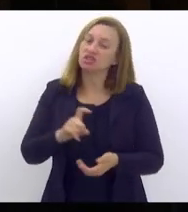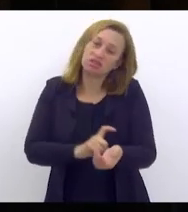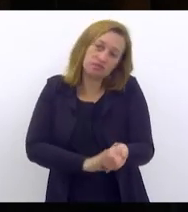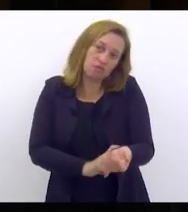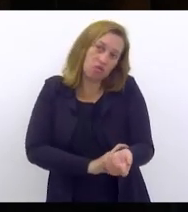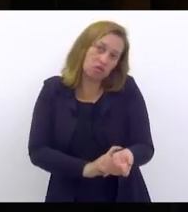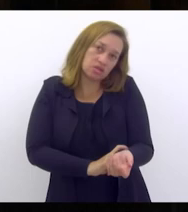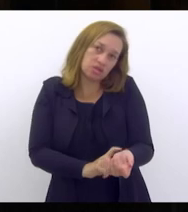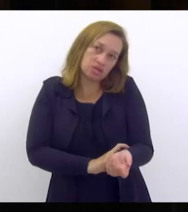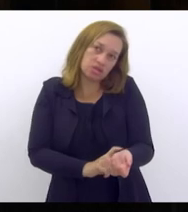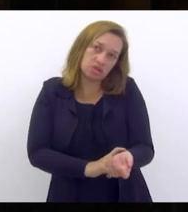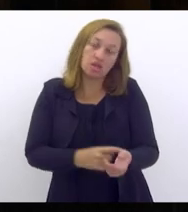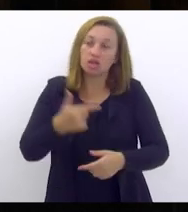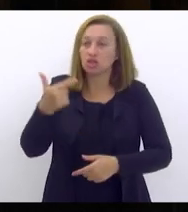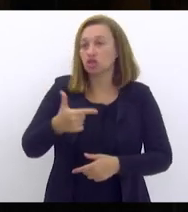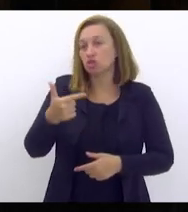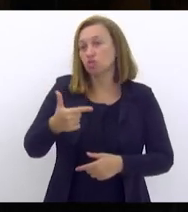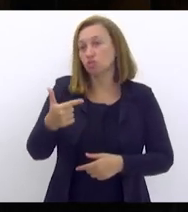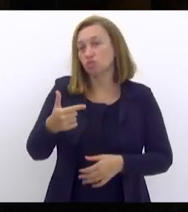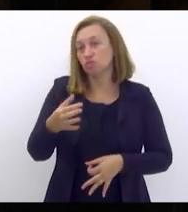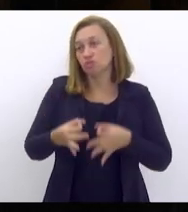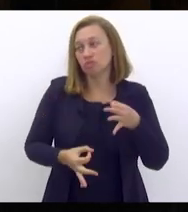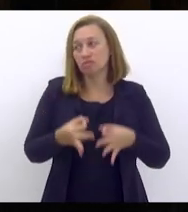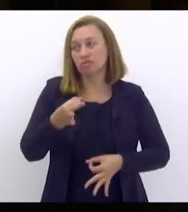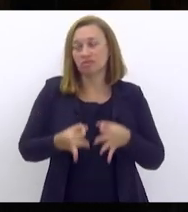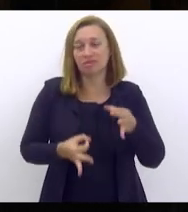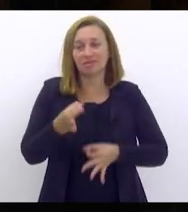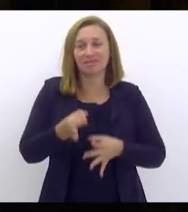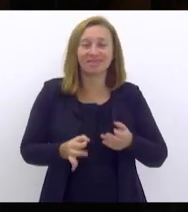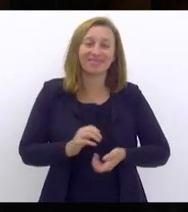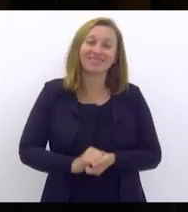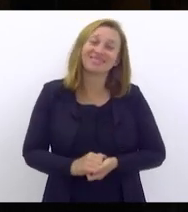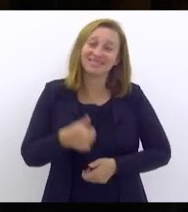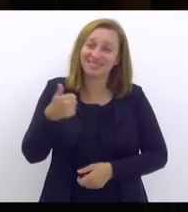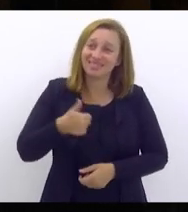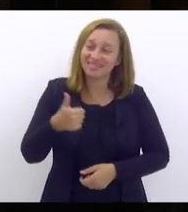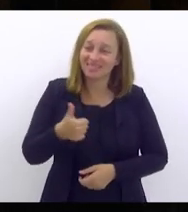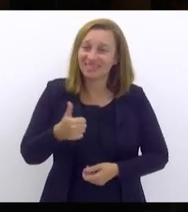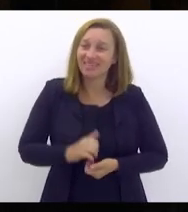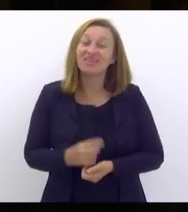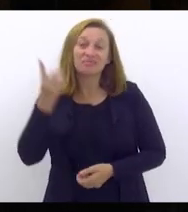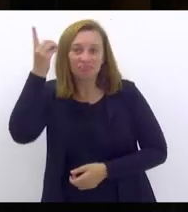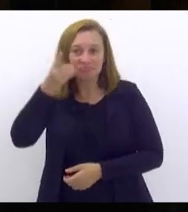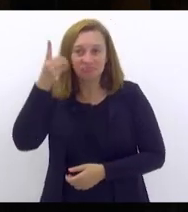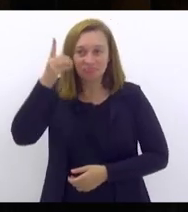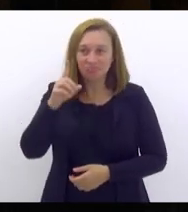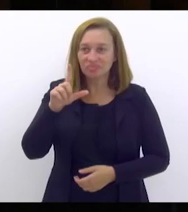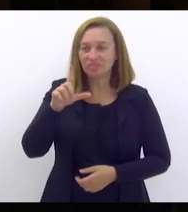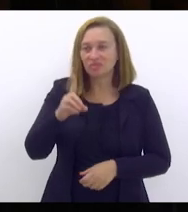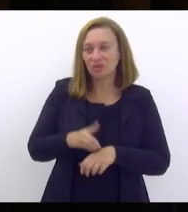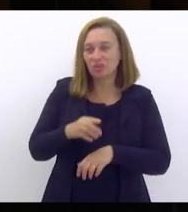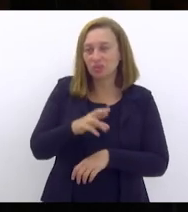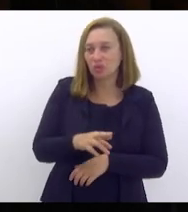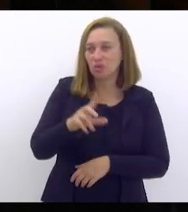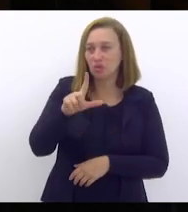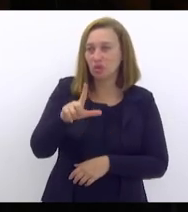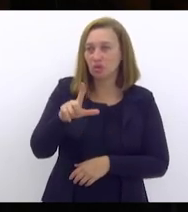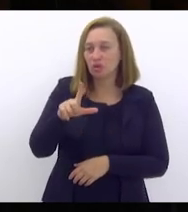segundo a decisão judicial. Mas é o seguinte, primeiro foi o deputado Dr. Luizinho, deputado